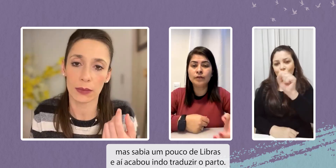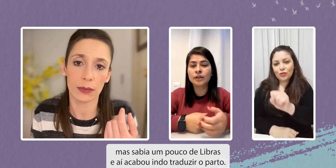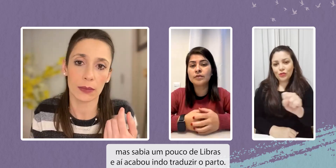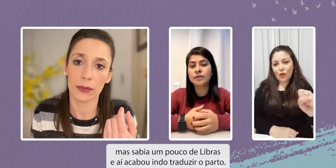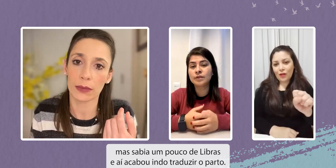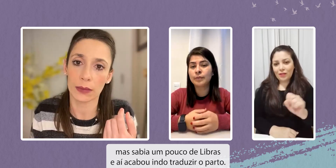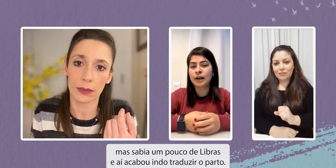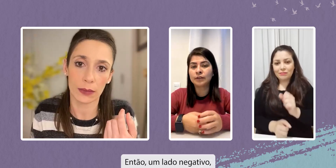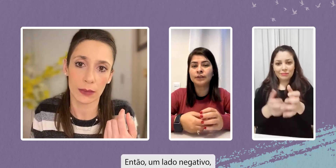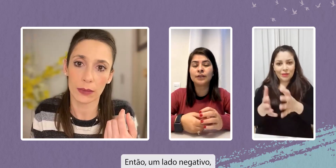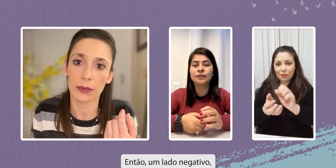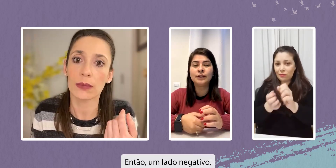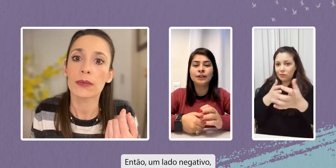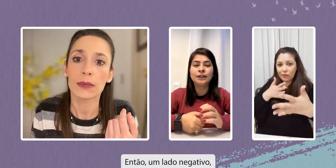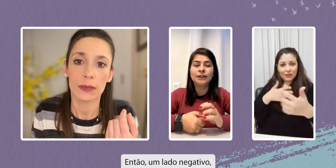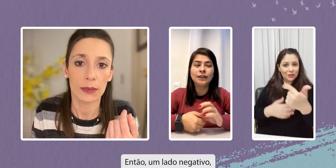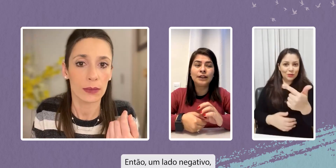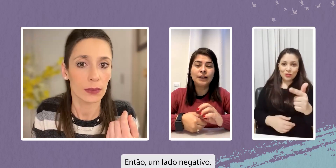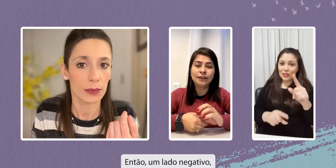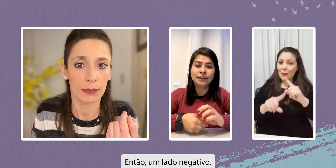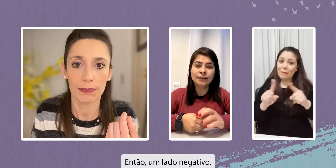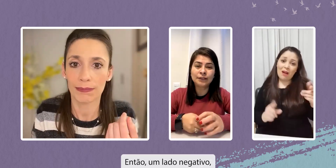acabou indo traduzir o parto. Então,